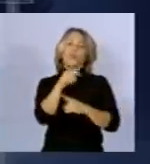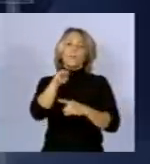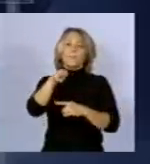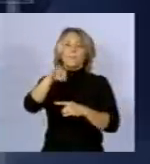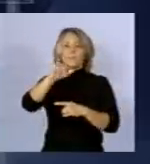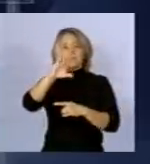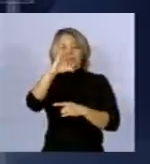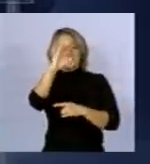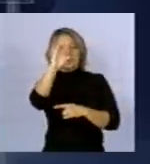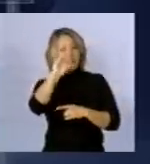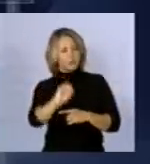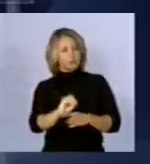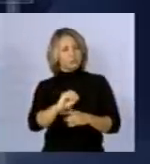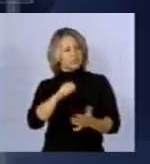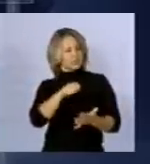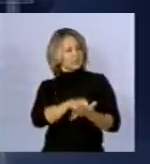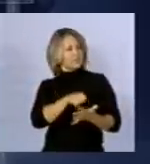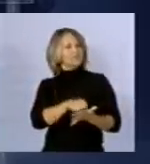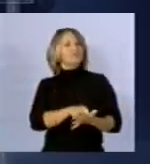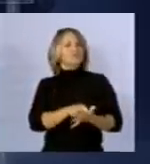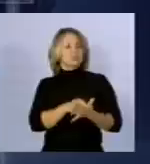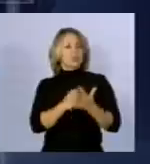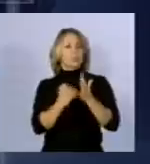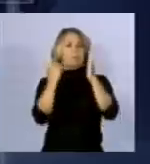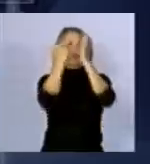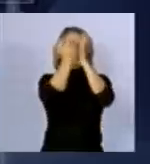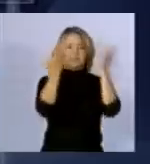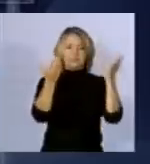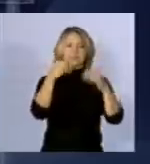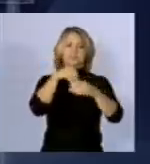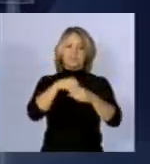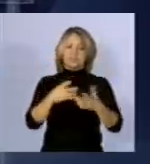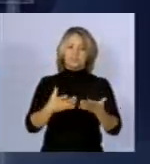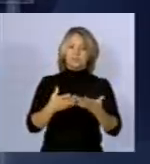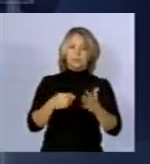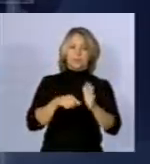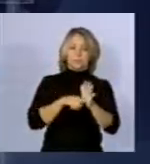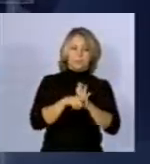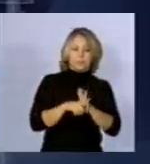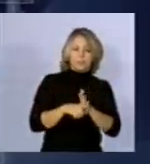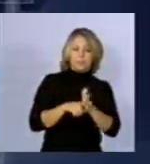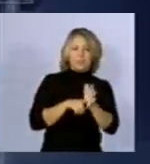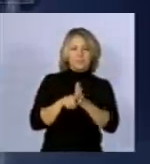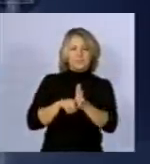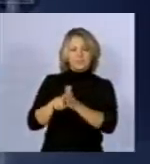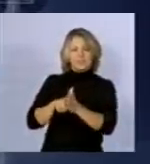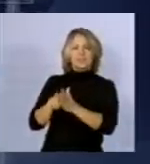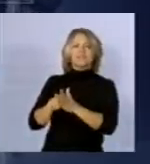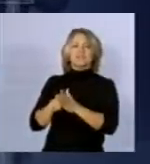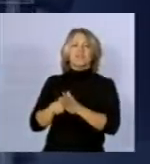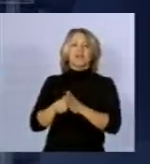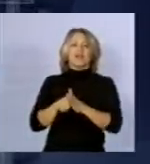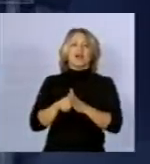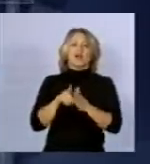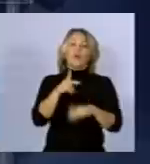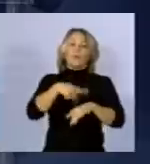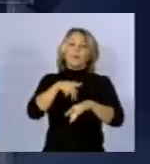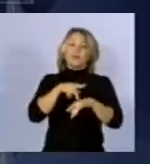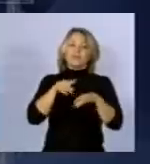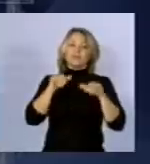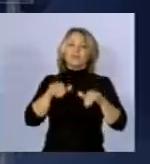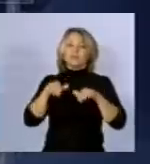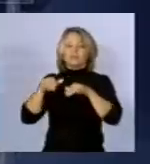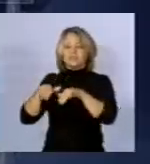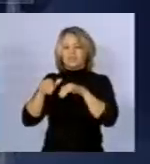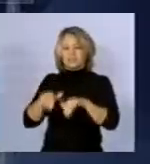extremamente exigente e avançado perto das evidências científicas a Austrália 2,5 e o